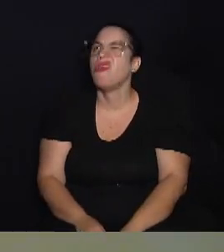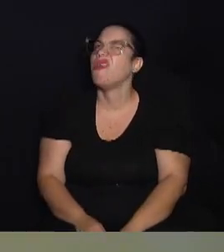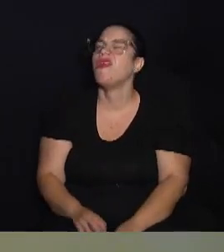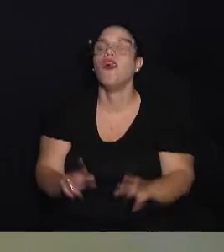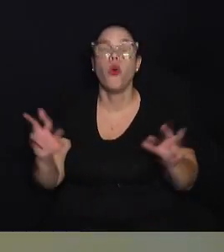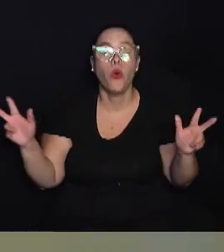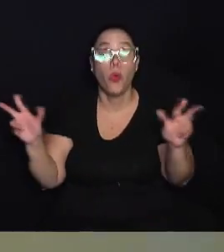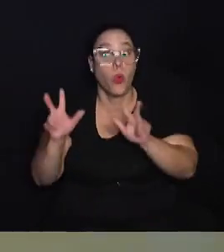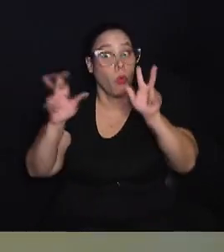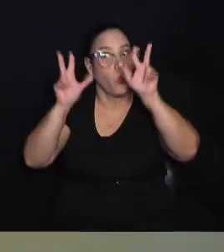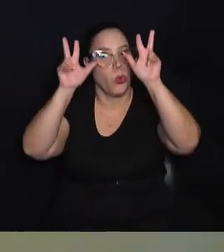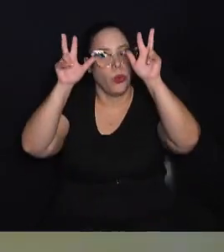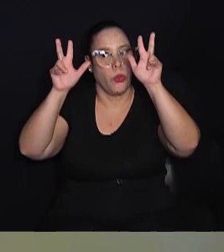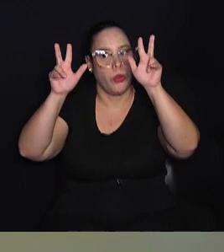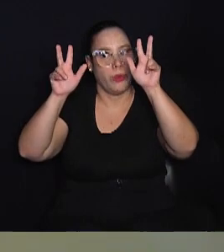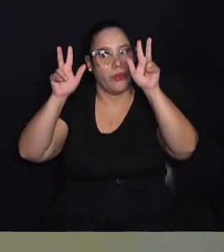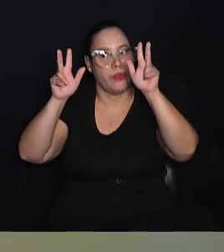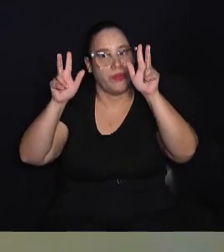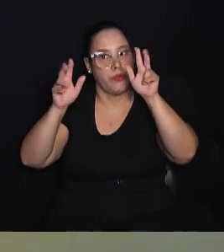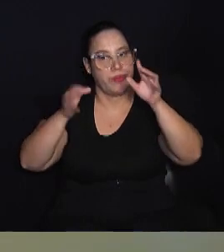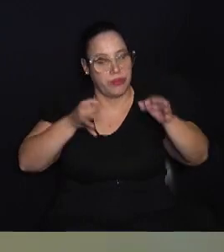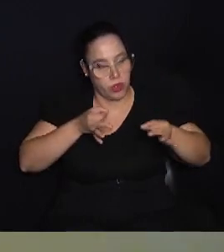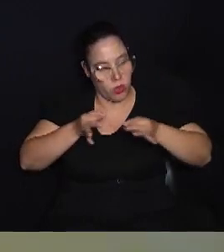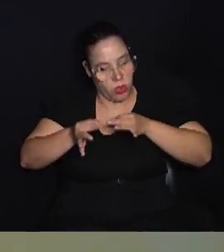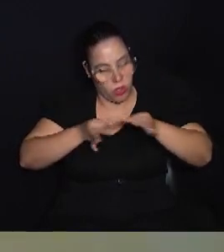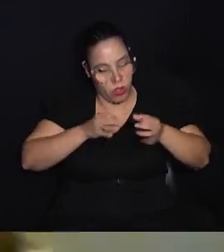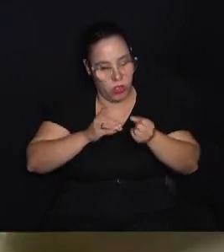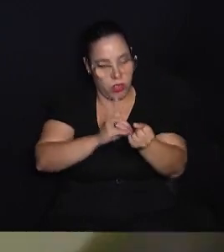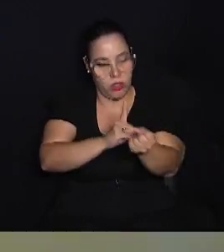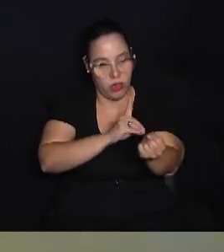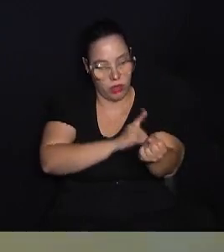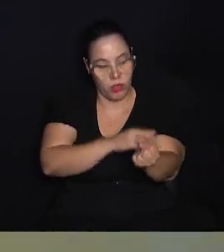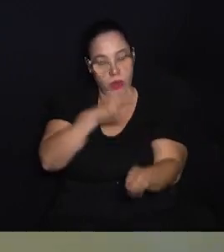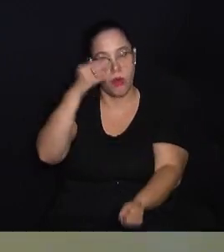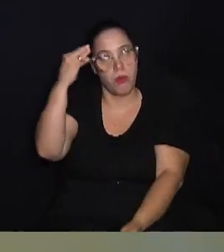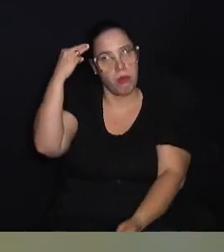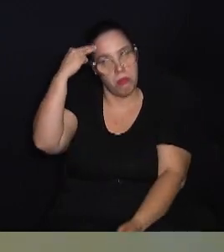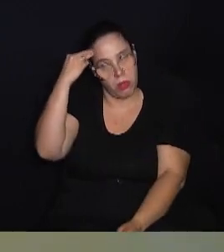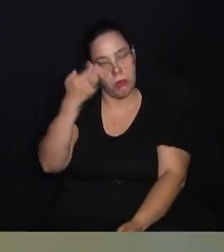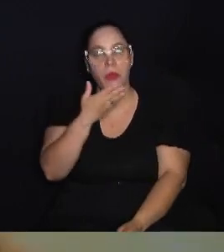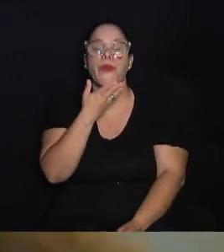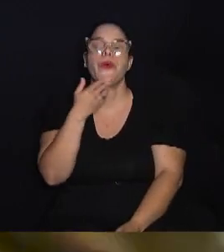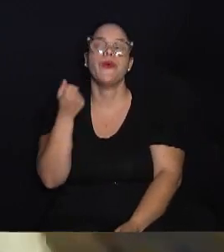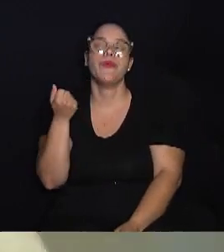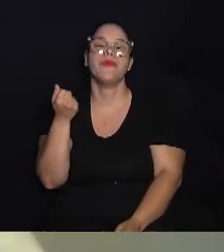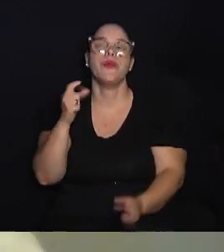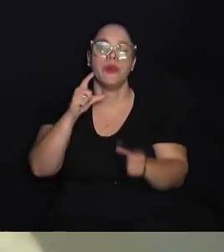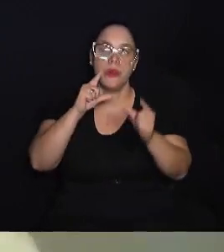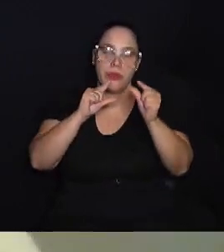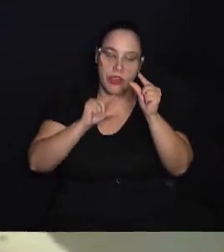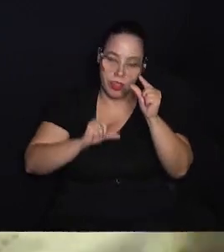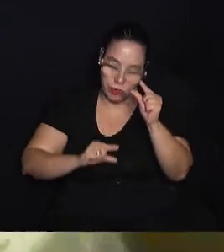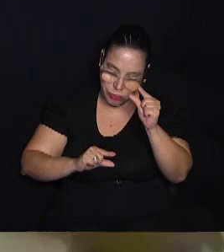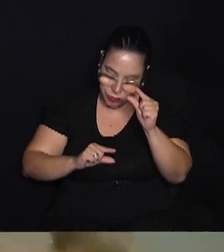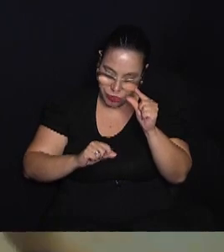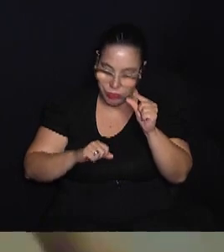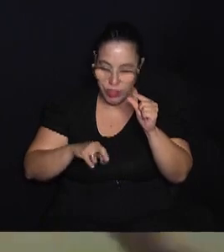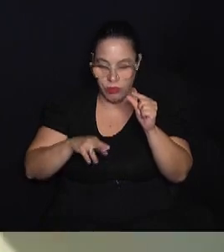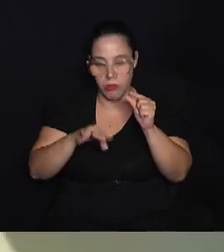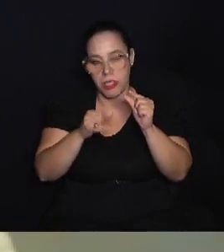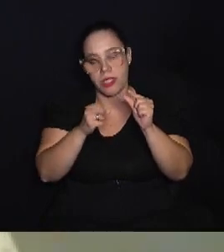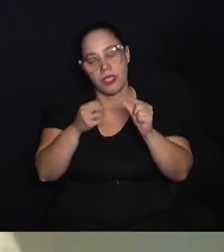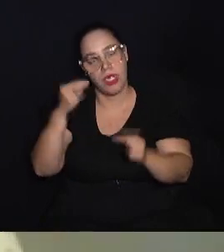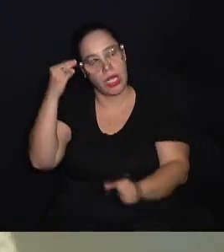alerta já começou aí, controlando o diabético, às vezes a memória melhora. Então, diminuindo a inflamação, a memória